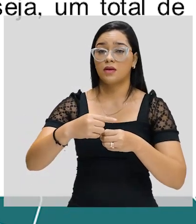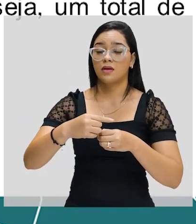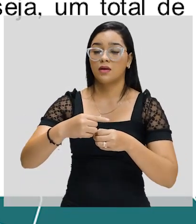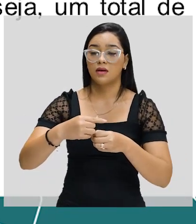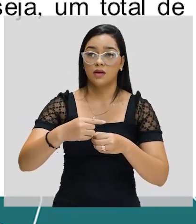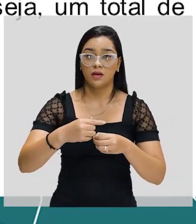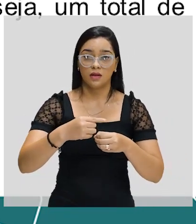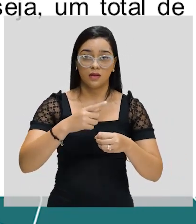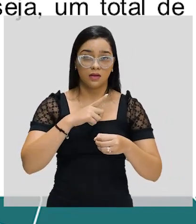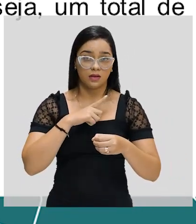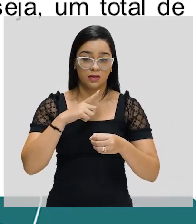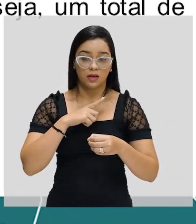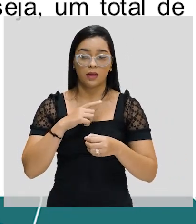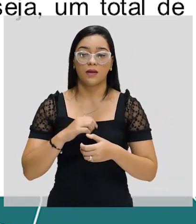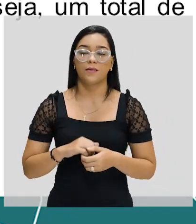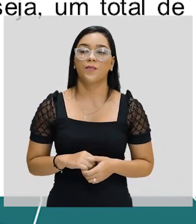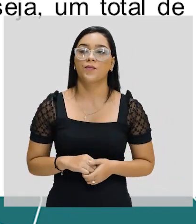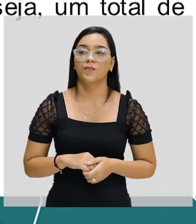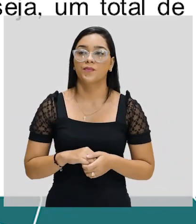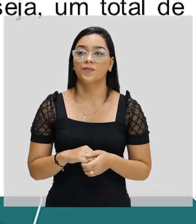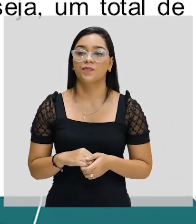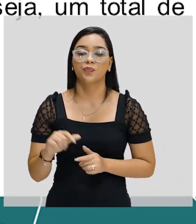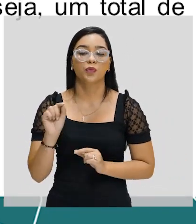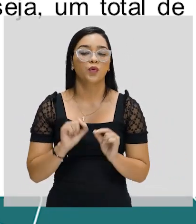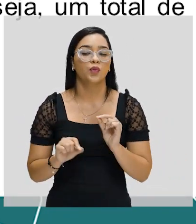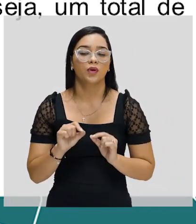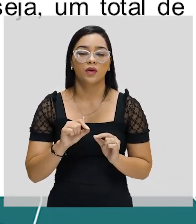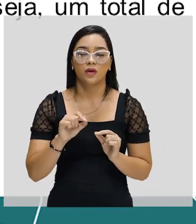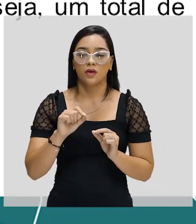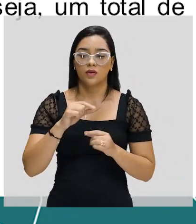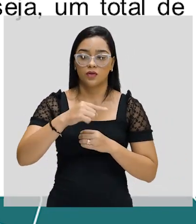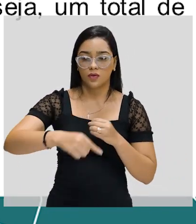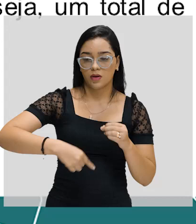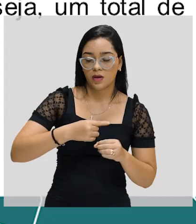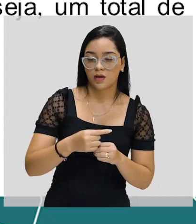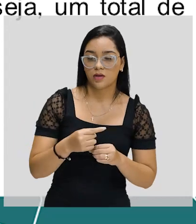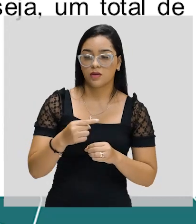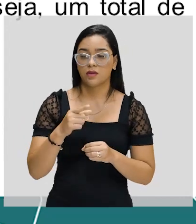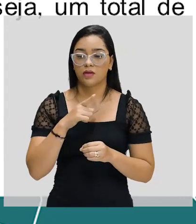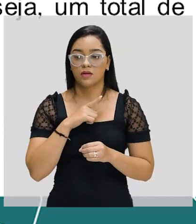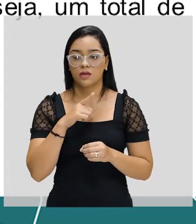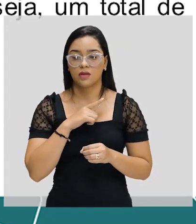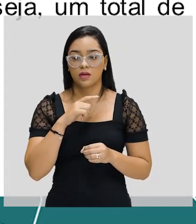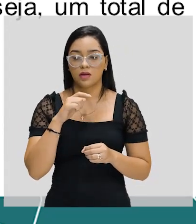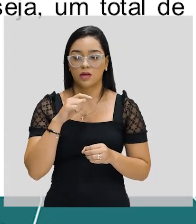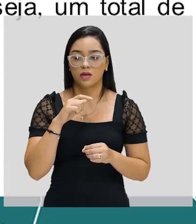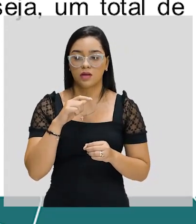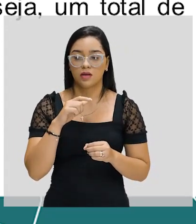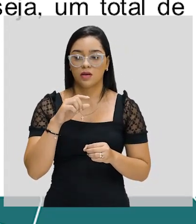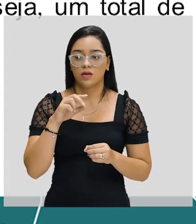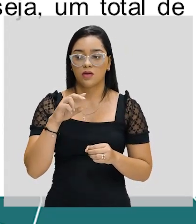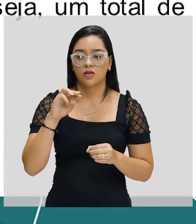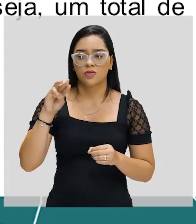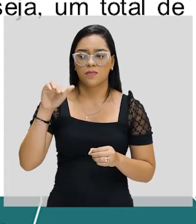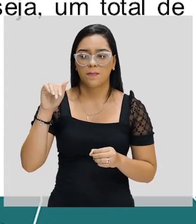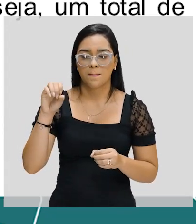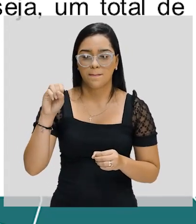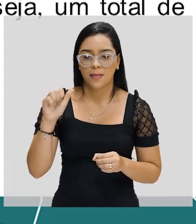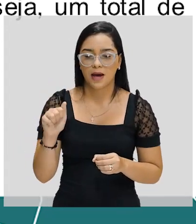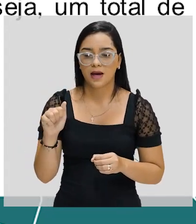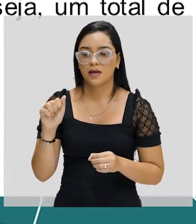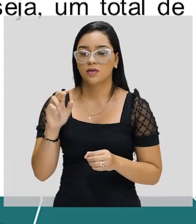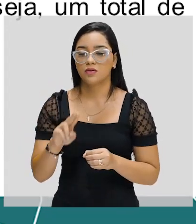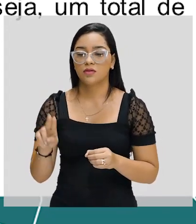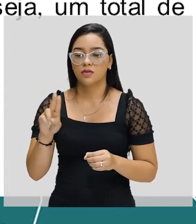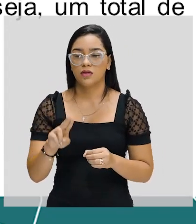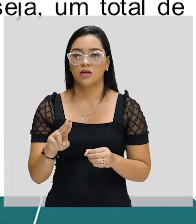certo? A massa atômica é a massa de um átomo medida em unidade de massa atômica, certo? Sendo simbolizada